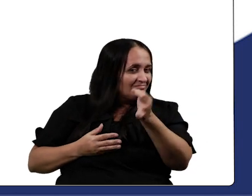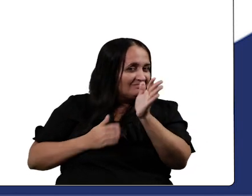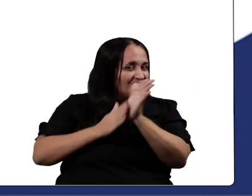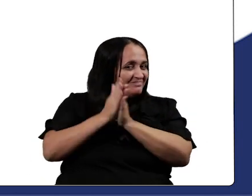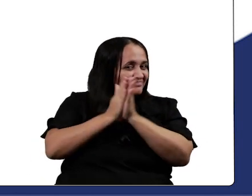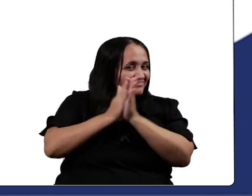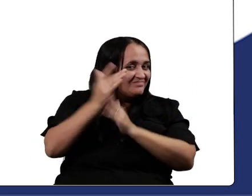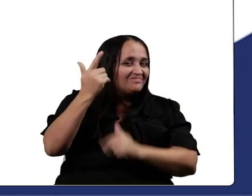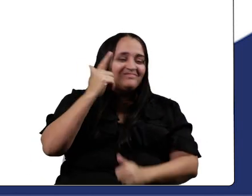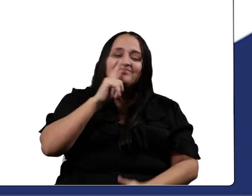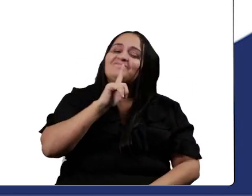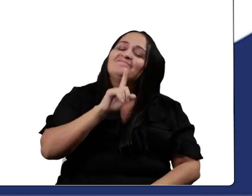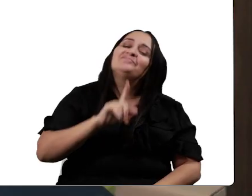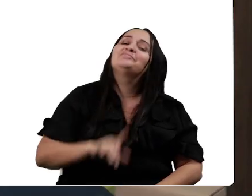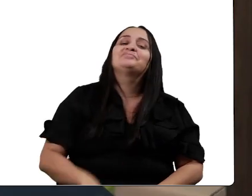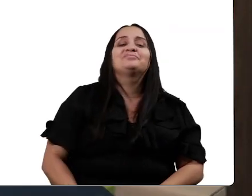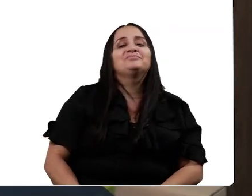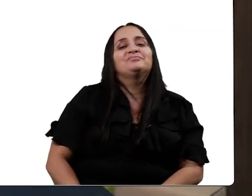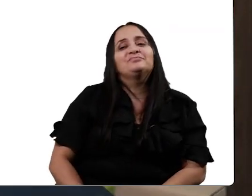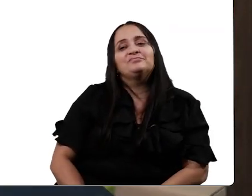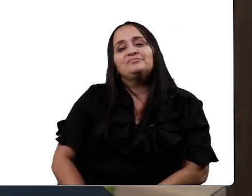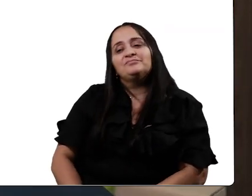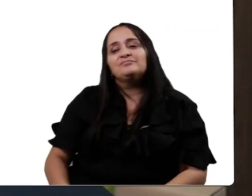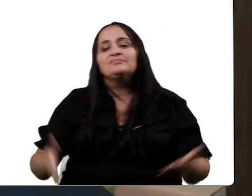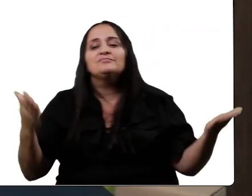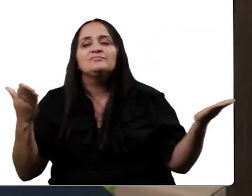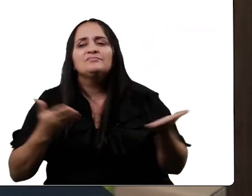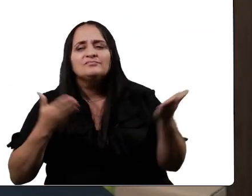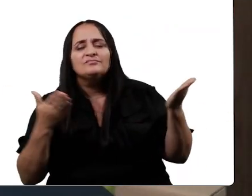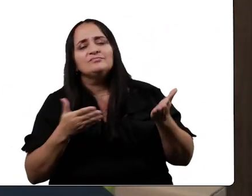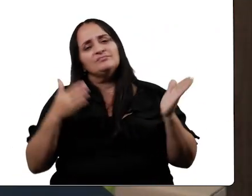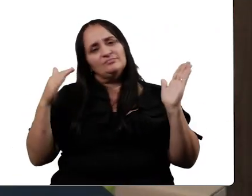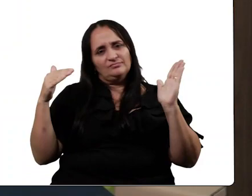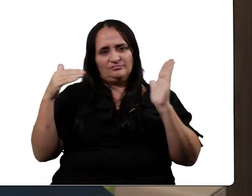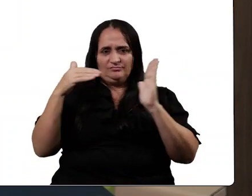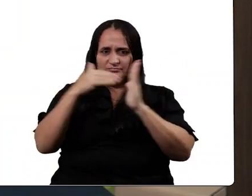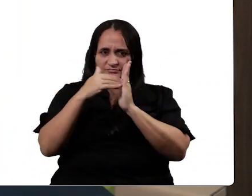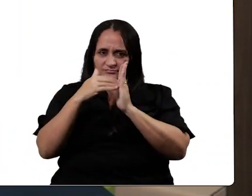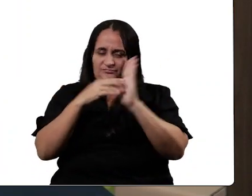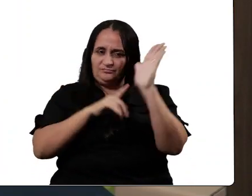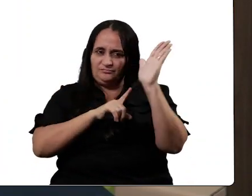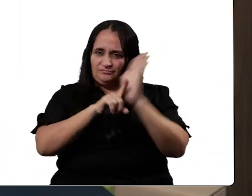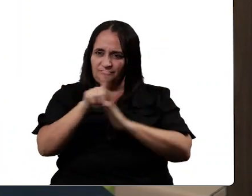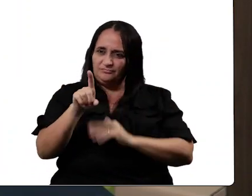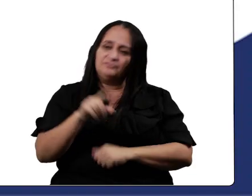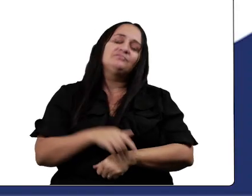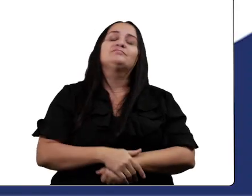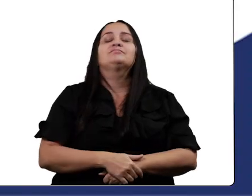Acertamos! Isso aí. E essa última pergunta fala aqui.